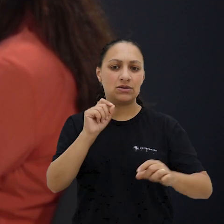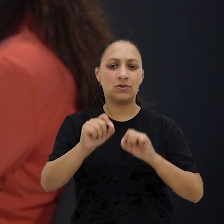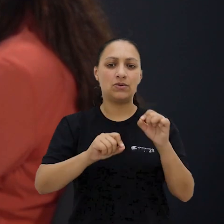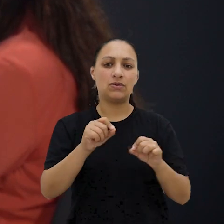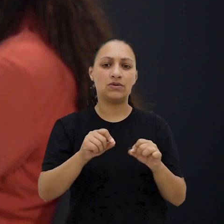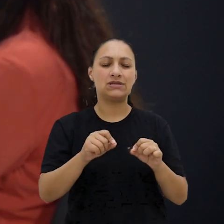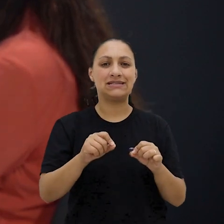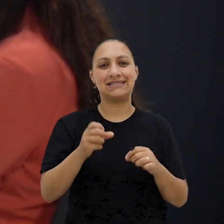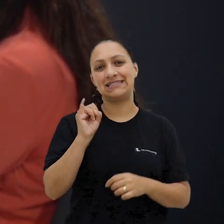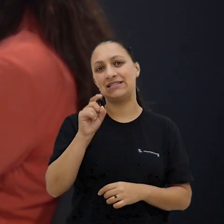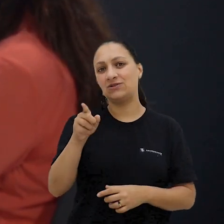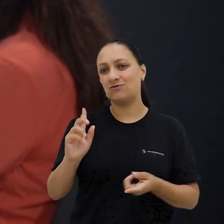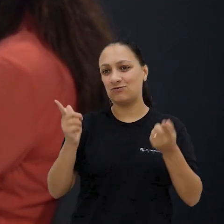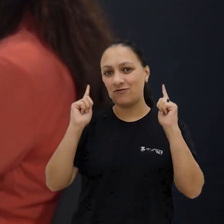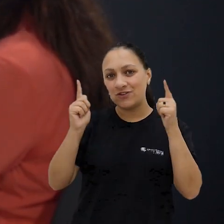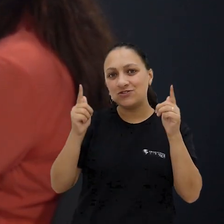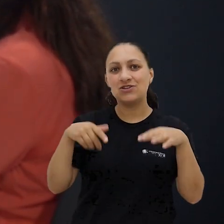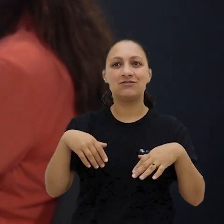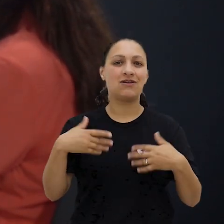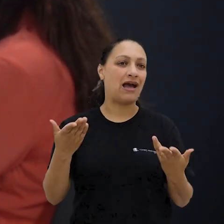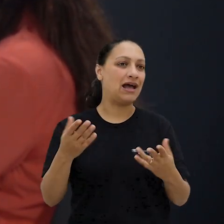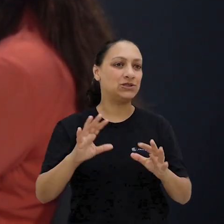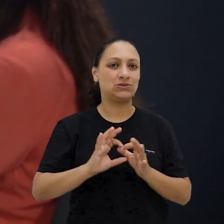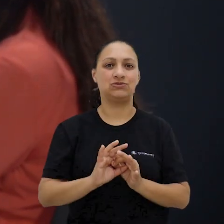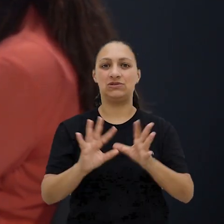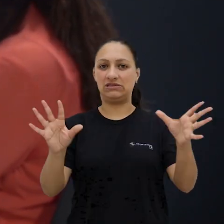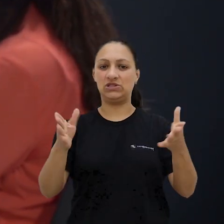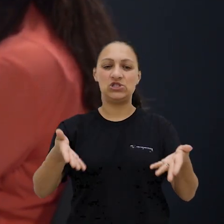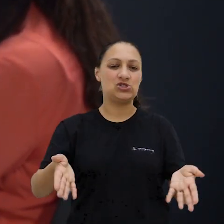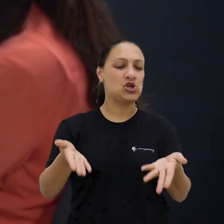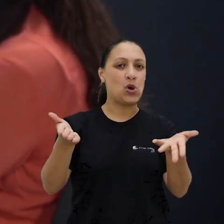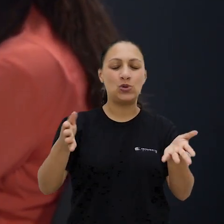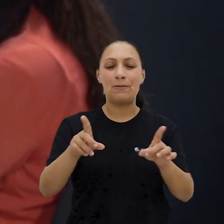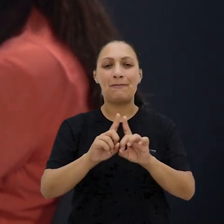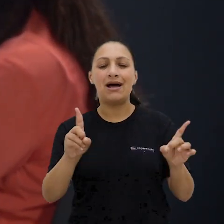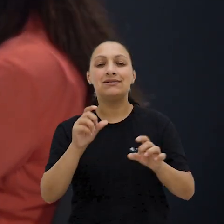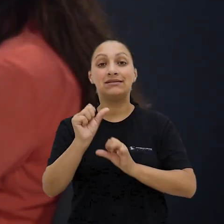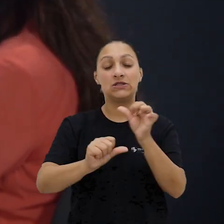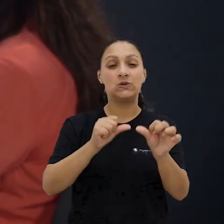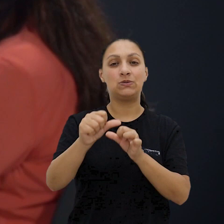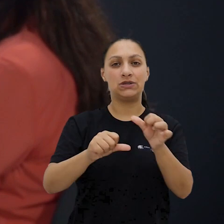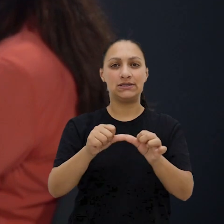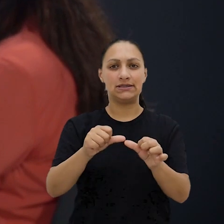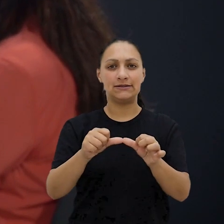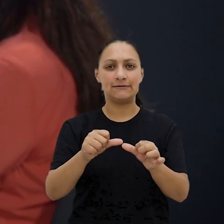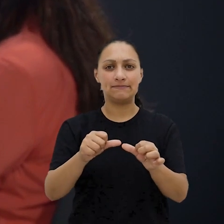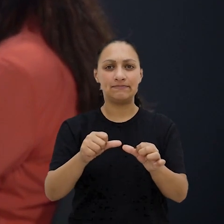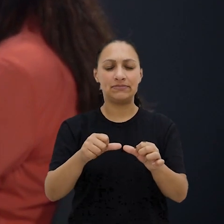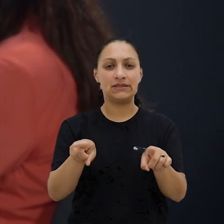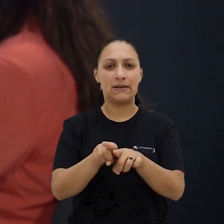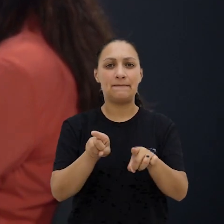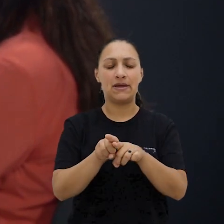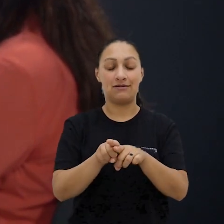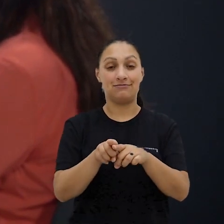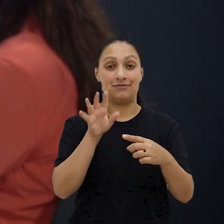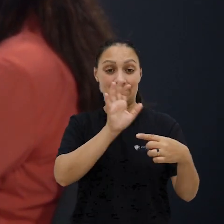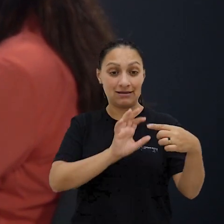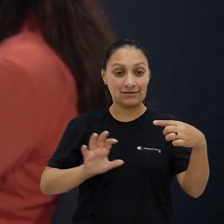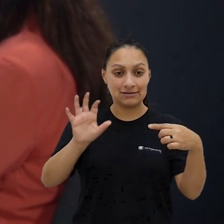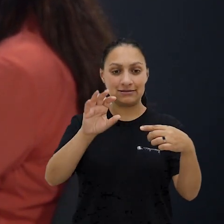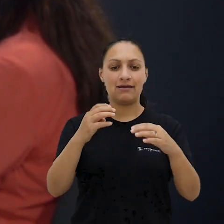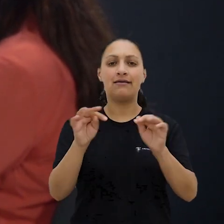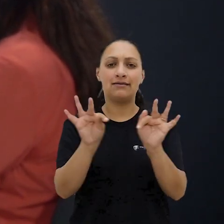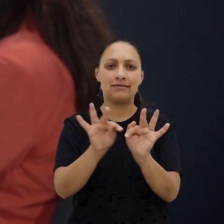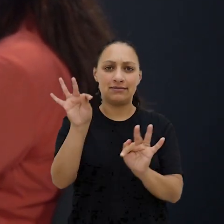tu é muito divertido, tu vai deixar a conta solta. Então essa transformação que a gente traz, né, pro ecossistema, pro